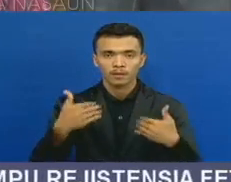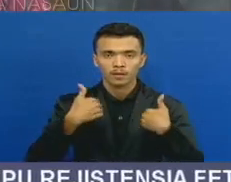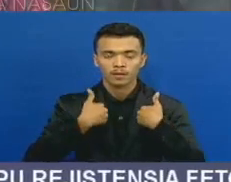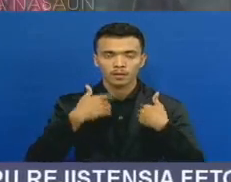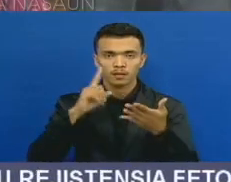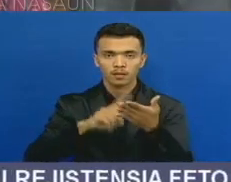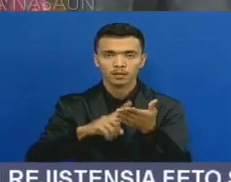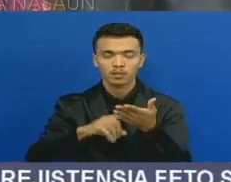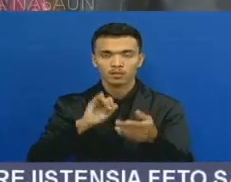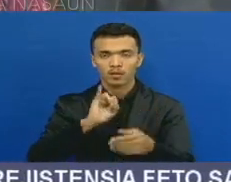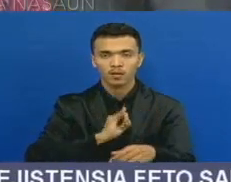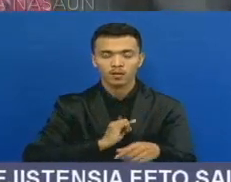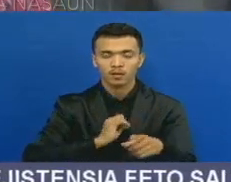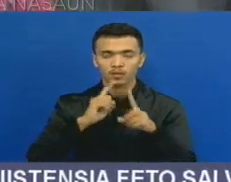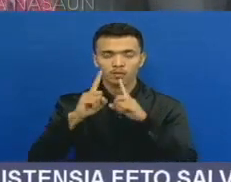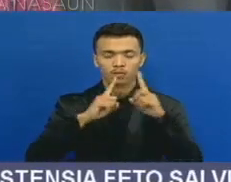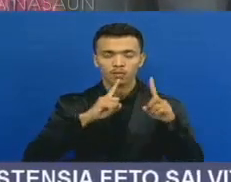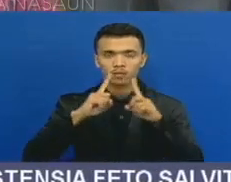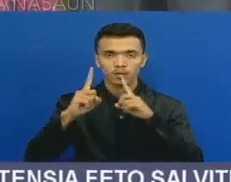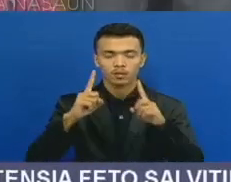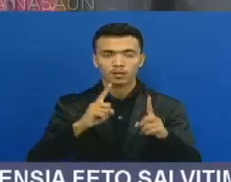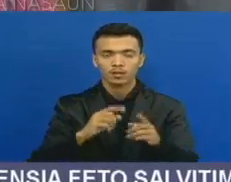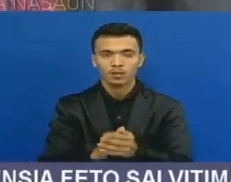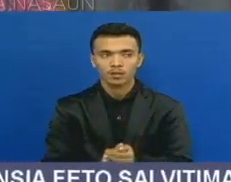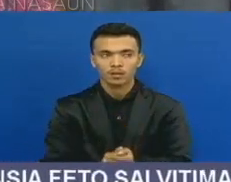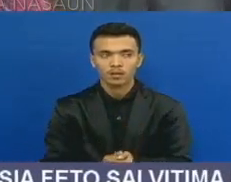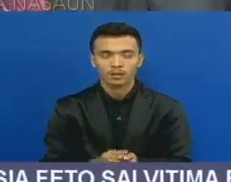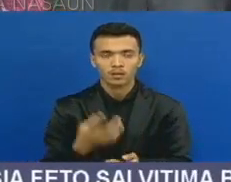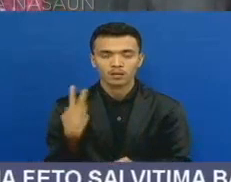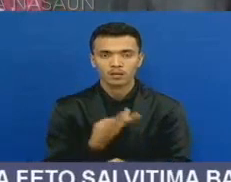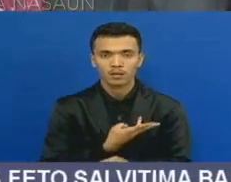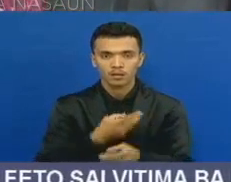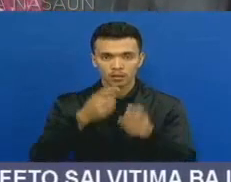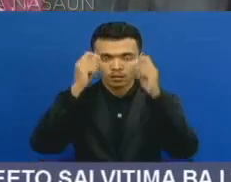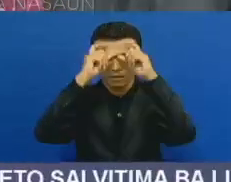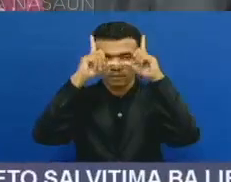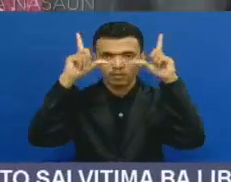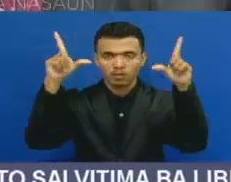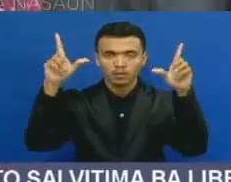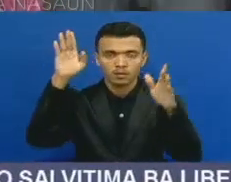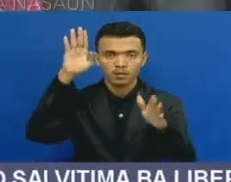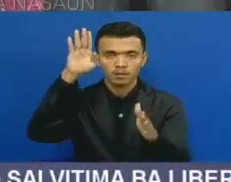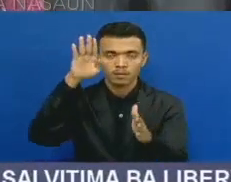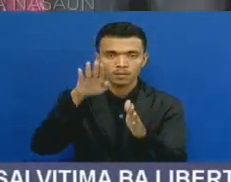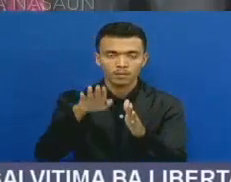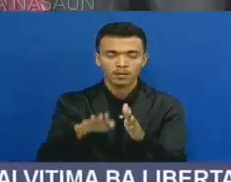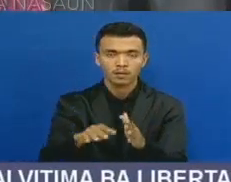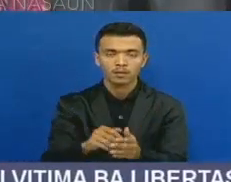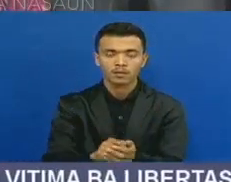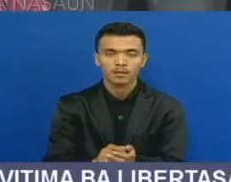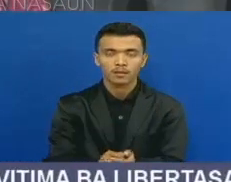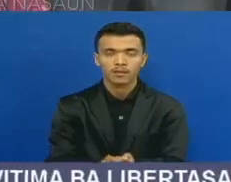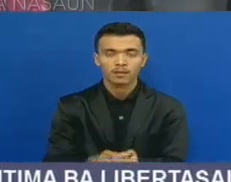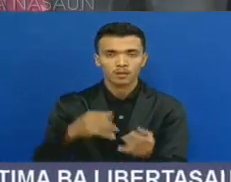sa ha quali ona kata tamba ita timor né rasa bada grecas la ne san